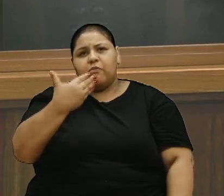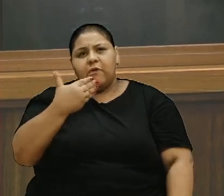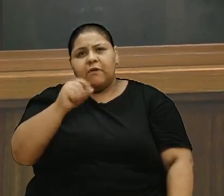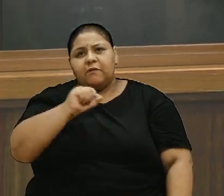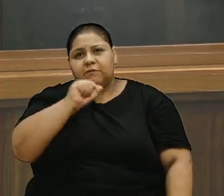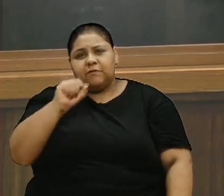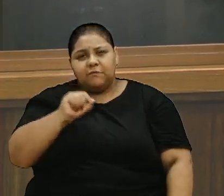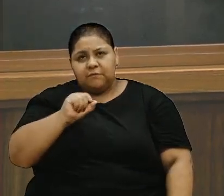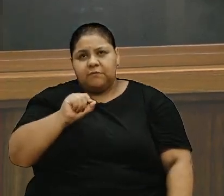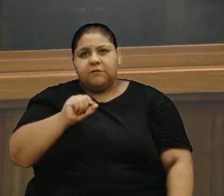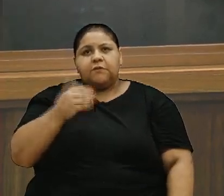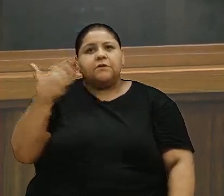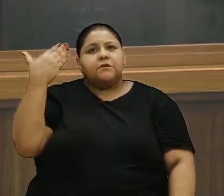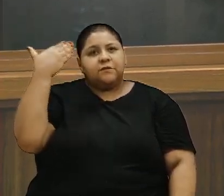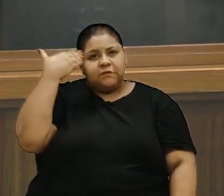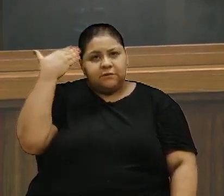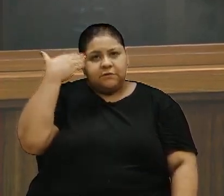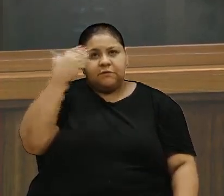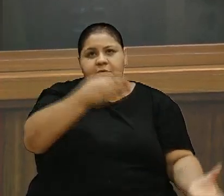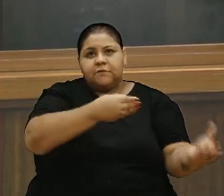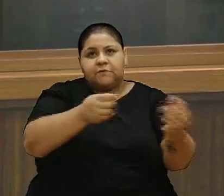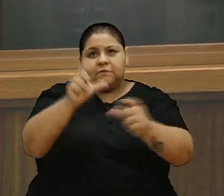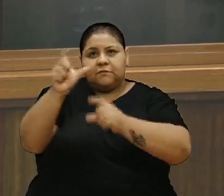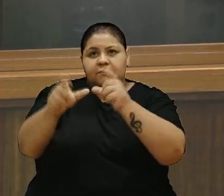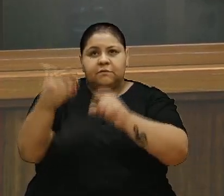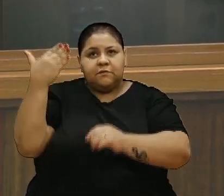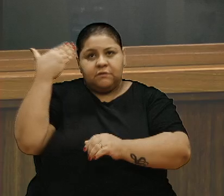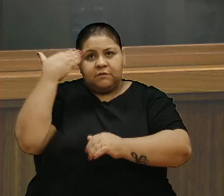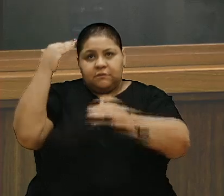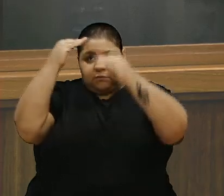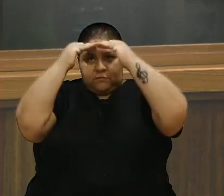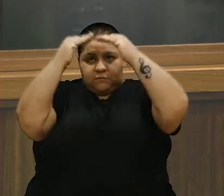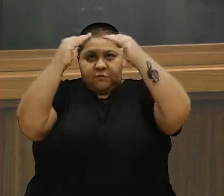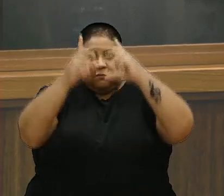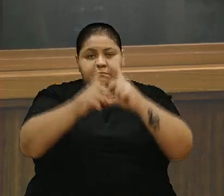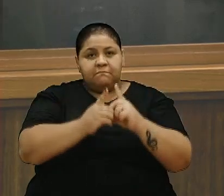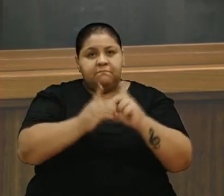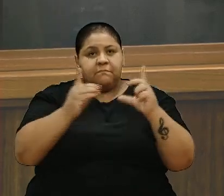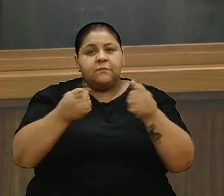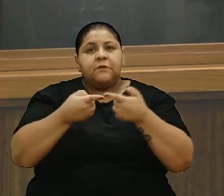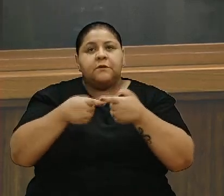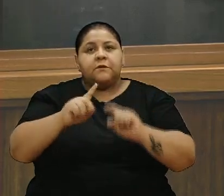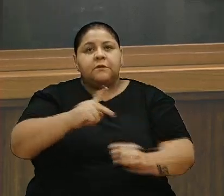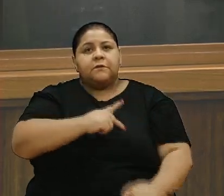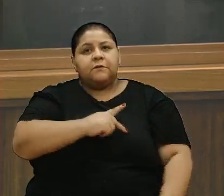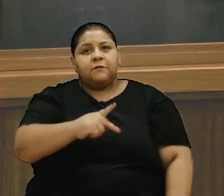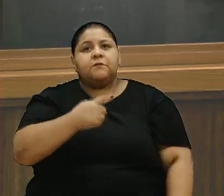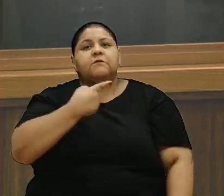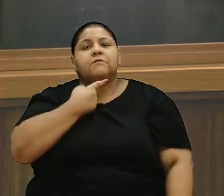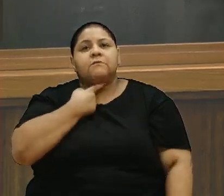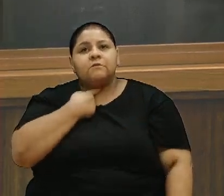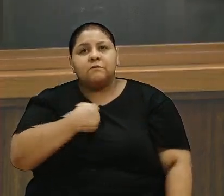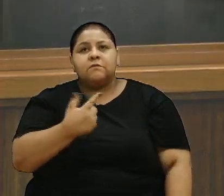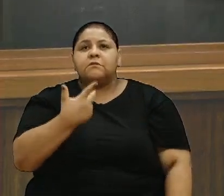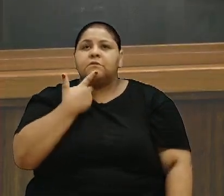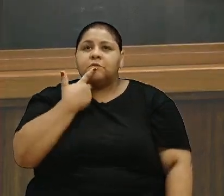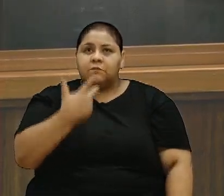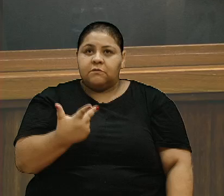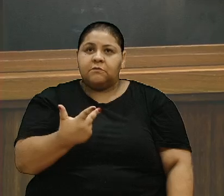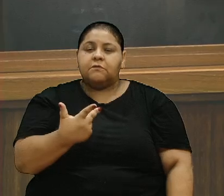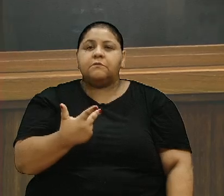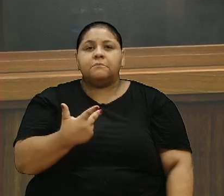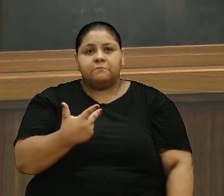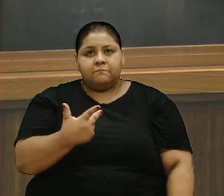esteja assim... Eu sei que muita gente não sabe respeitar a democracia, mas, presidente, eu gostaria que a minha fala, pelo